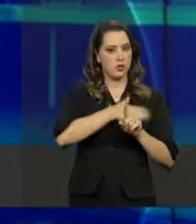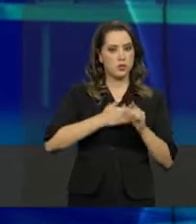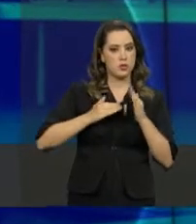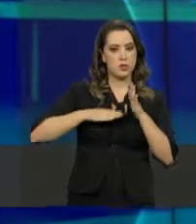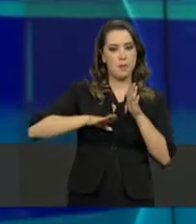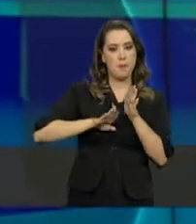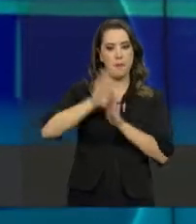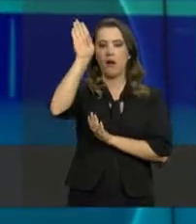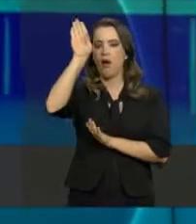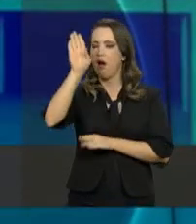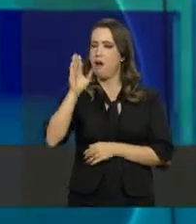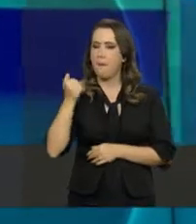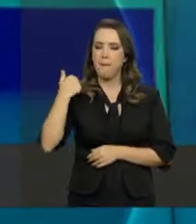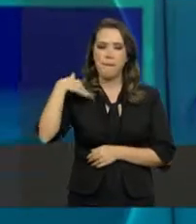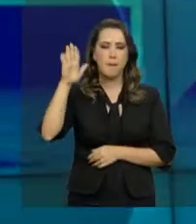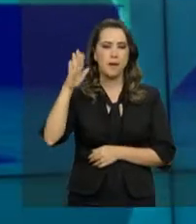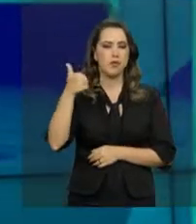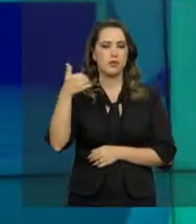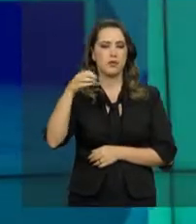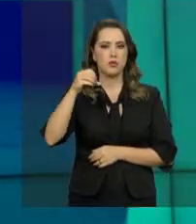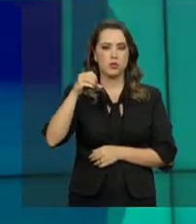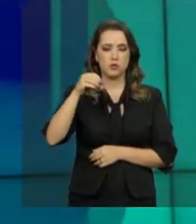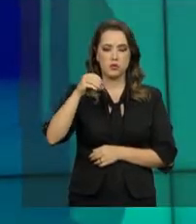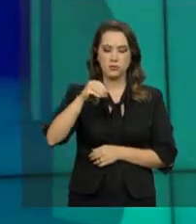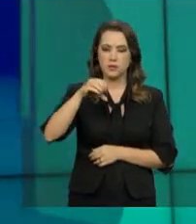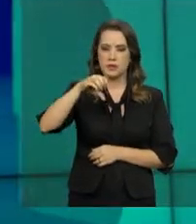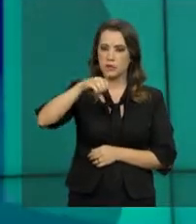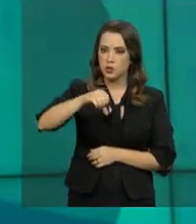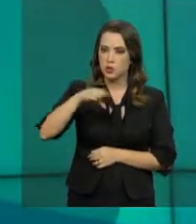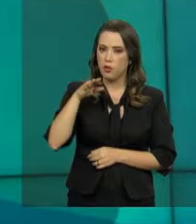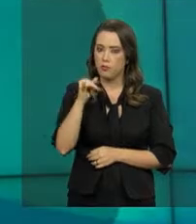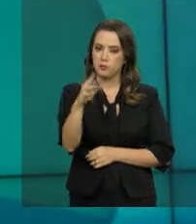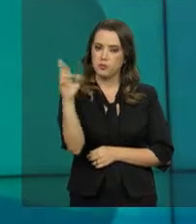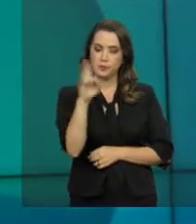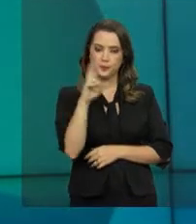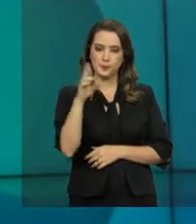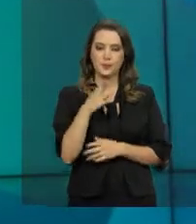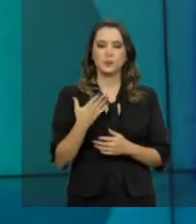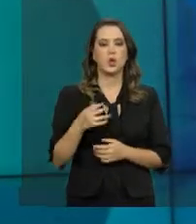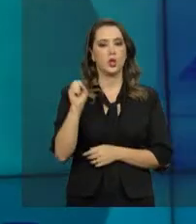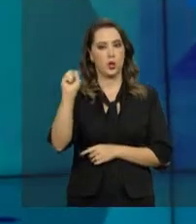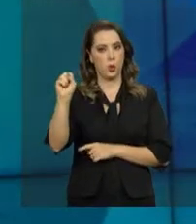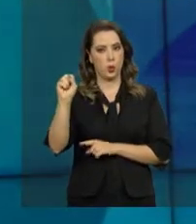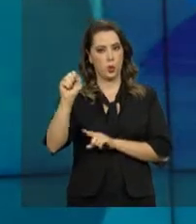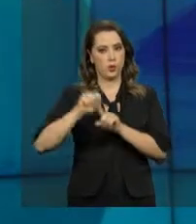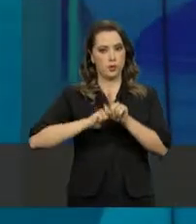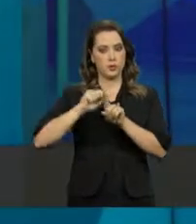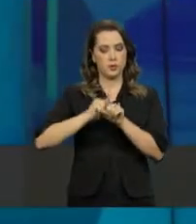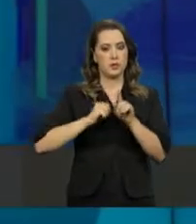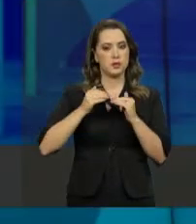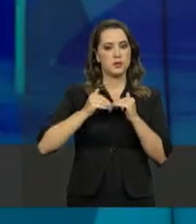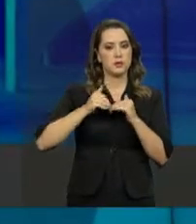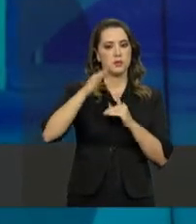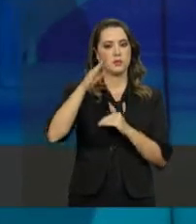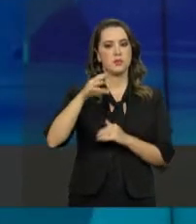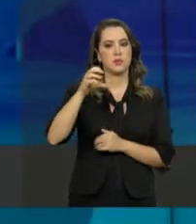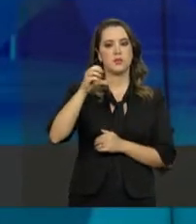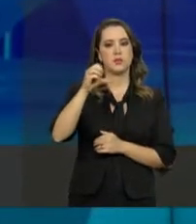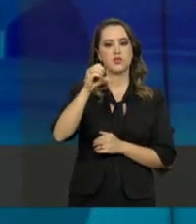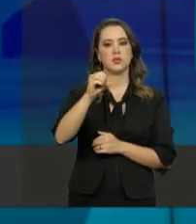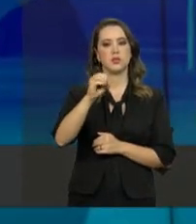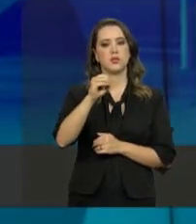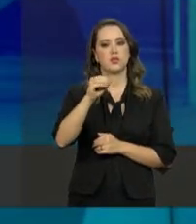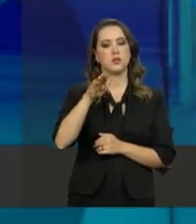bilhões de reais no acumulado dos oito primeiros meses deste ano a arrecadação já passou de 900 bilhões e meio de reais